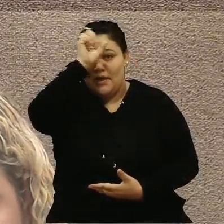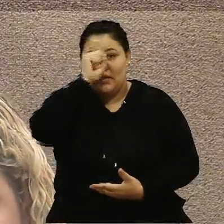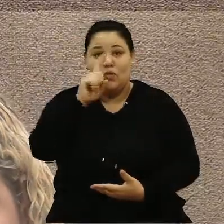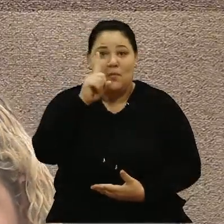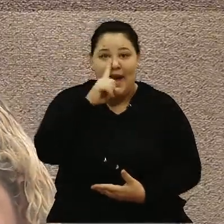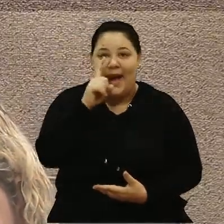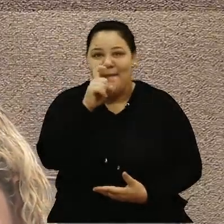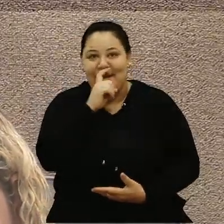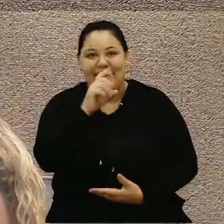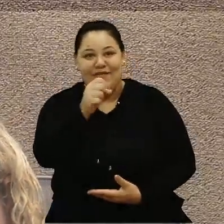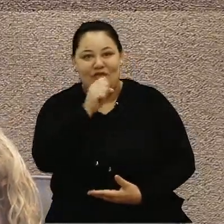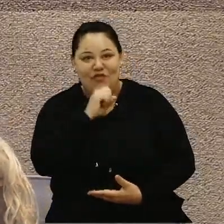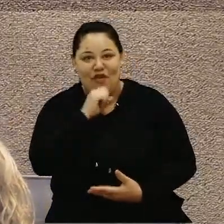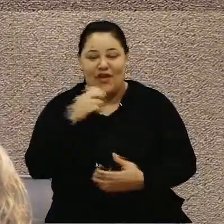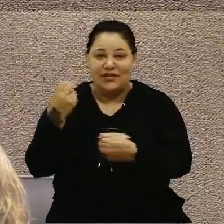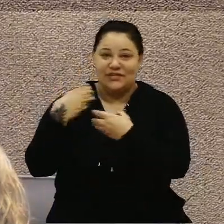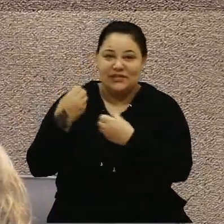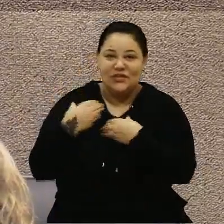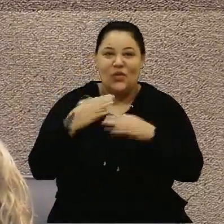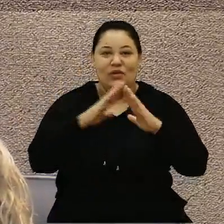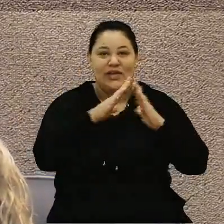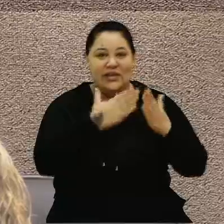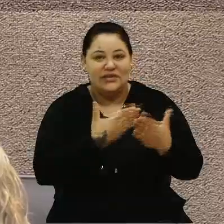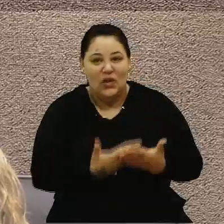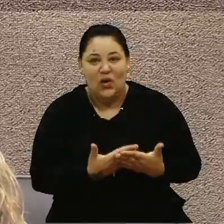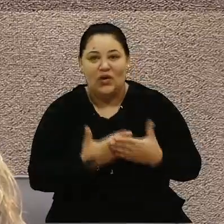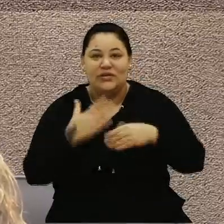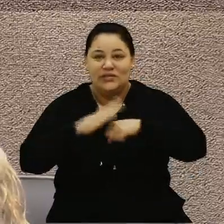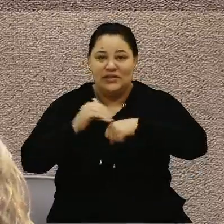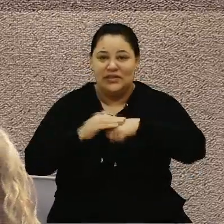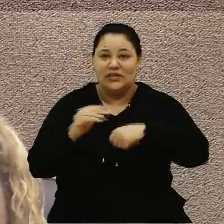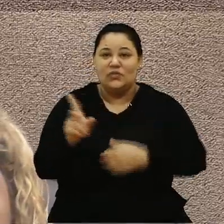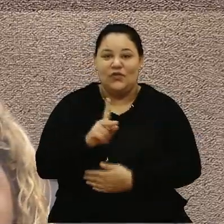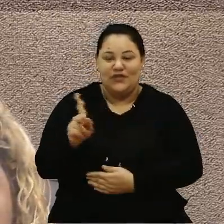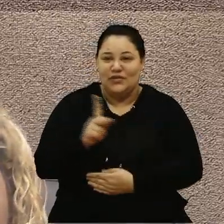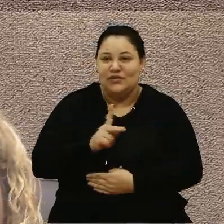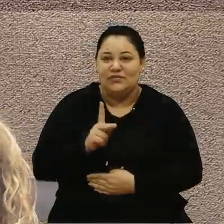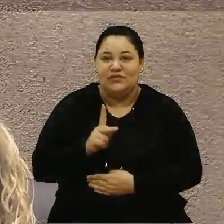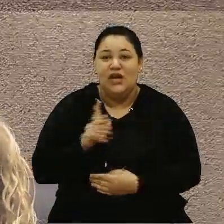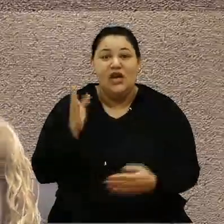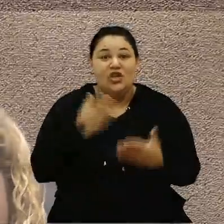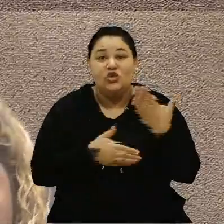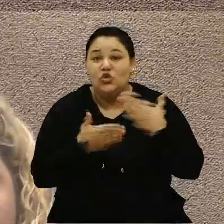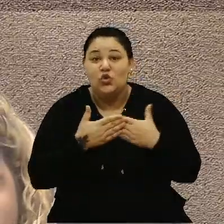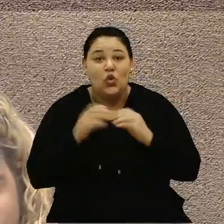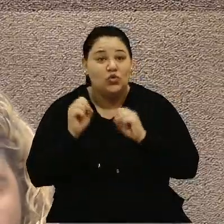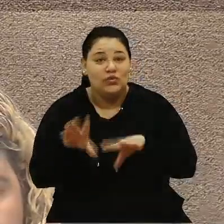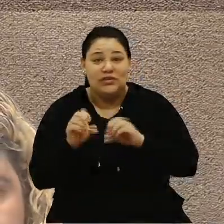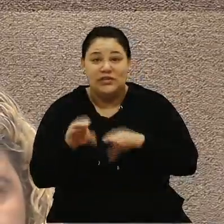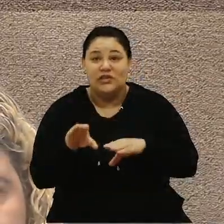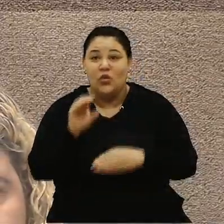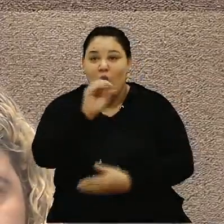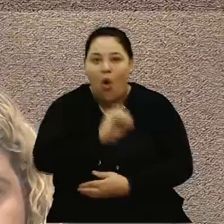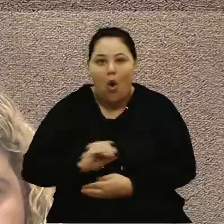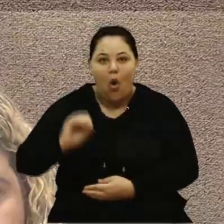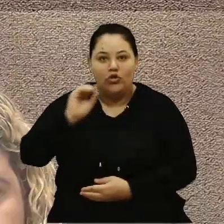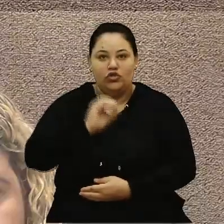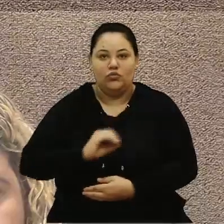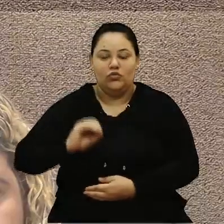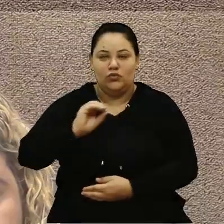nono, da nona, na escola, dos nossos queridos professores, toda aquela educação maravilhosa que a gente